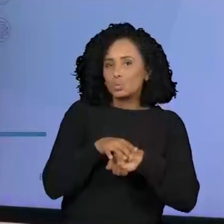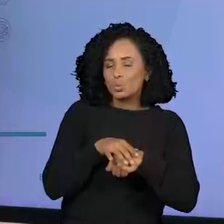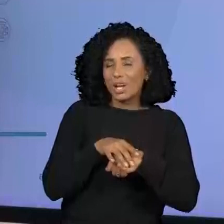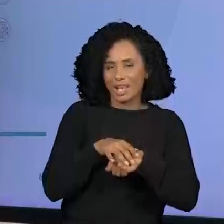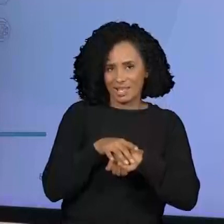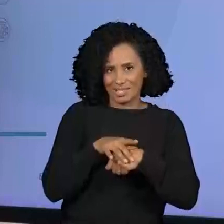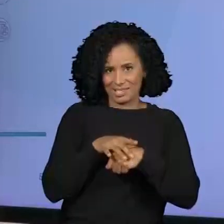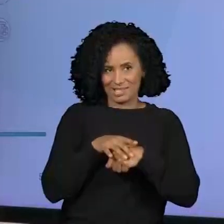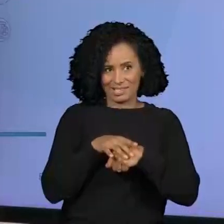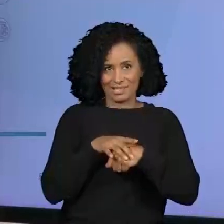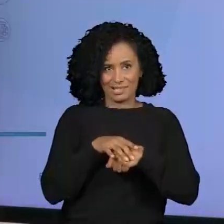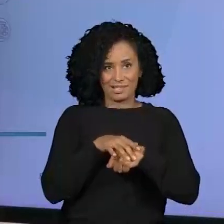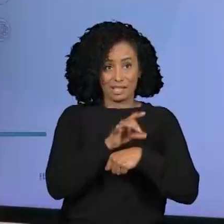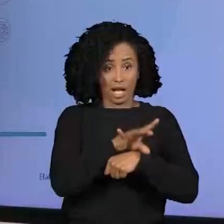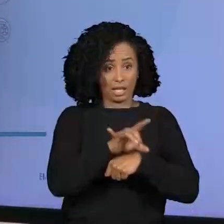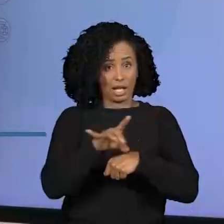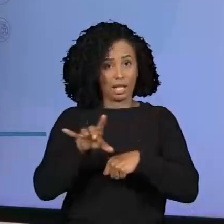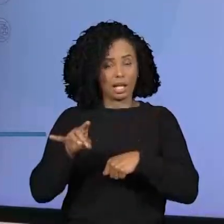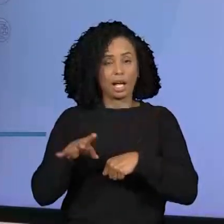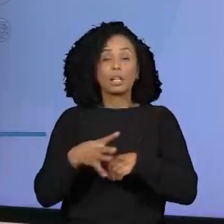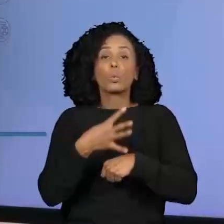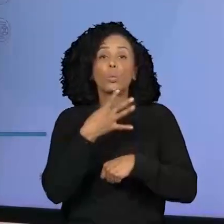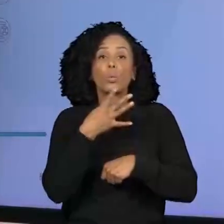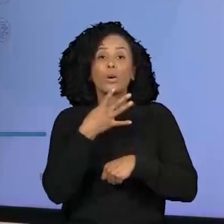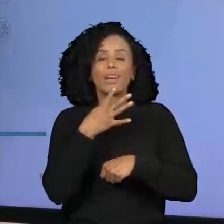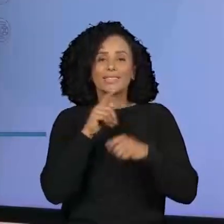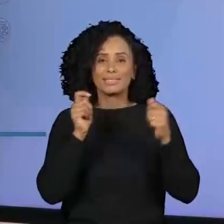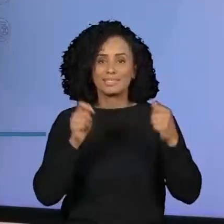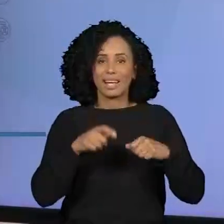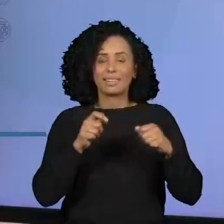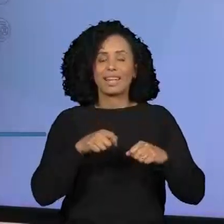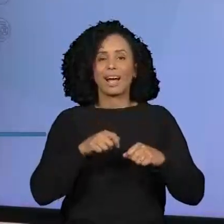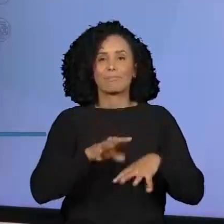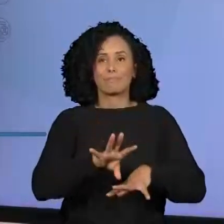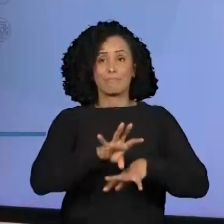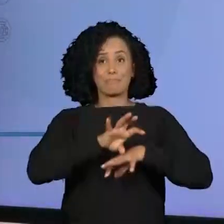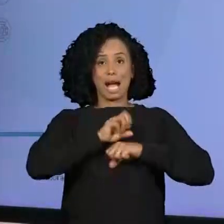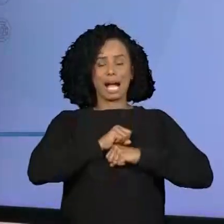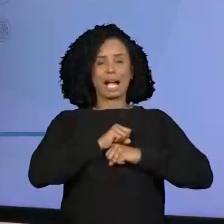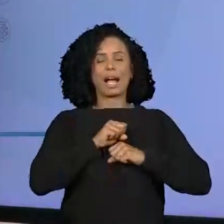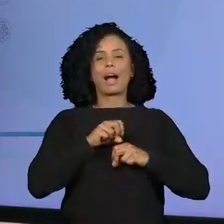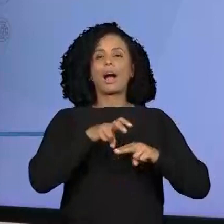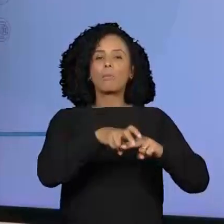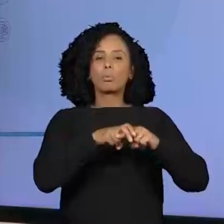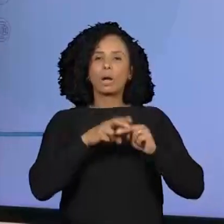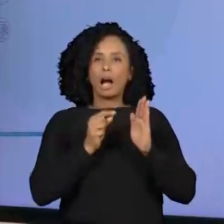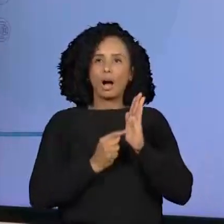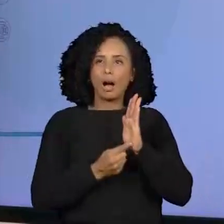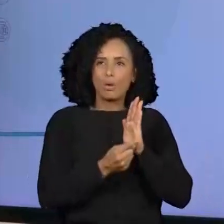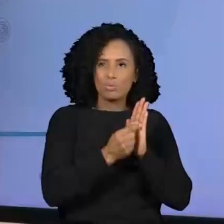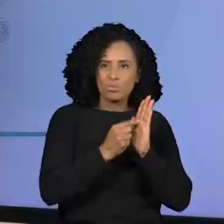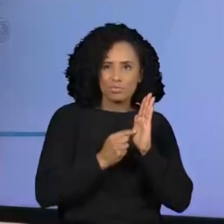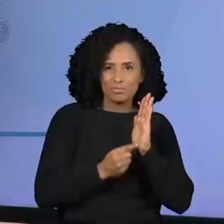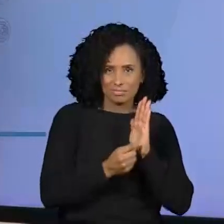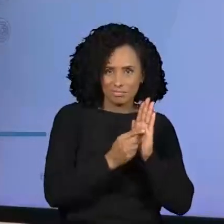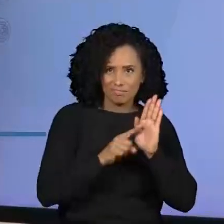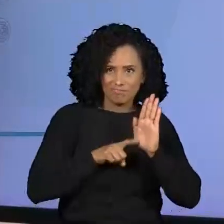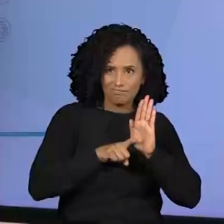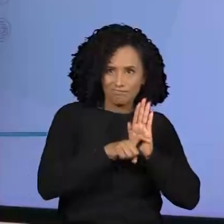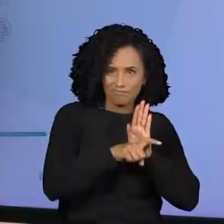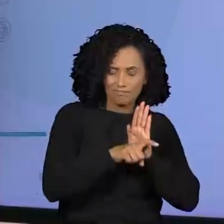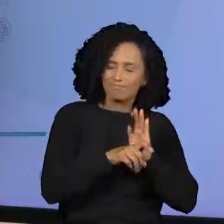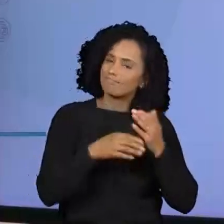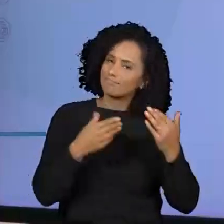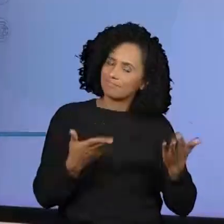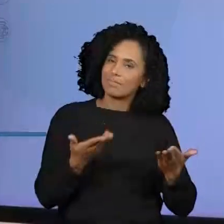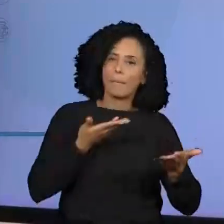doenças que eles conhecem e que são causadas aí por micro-organismos, tá bom? Então fica essa sugestão de você fazer essa